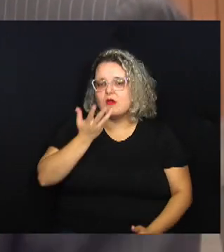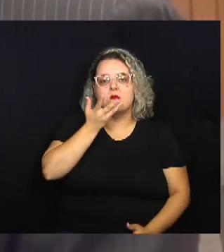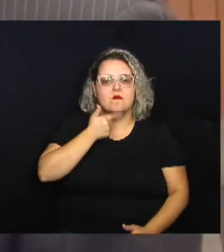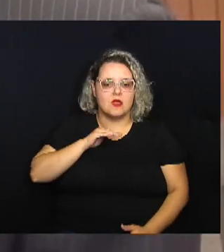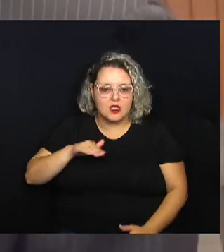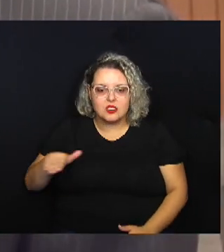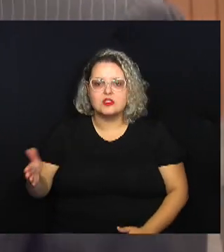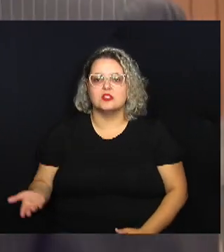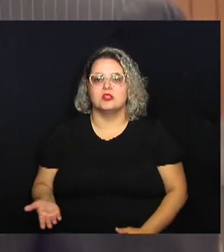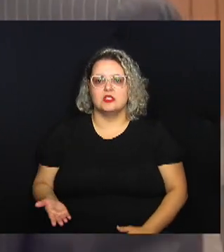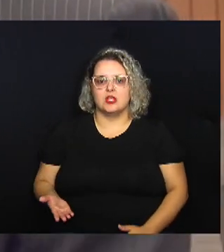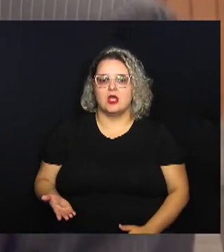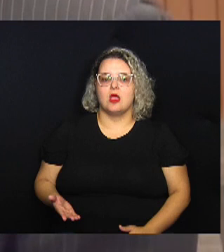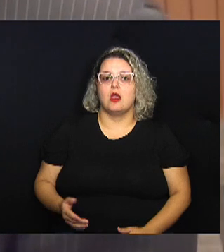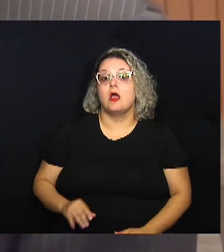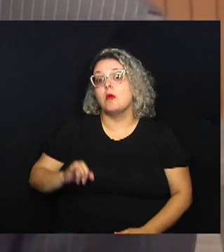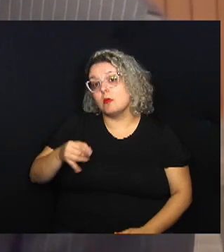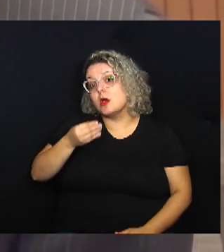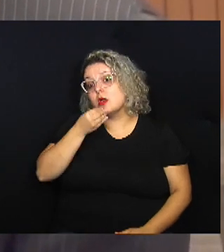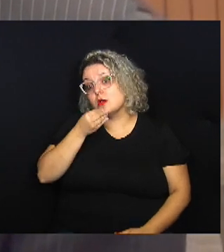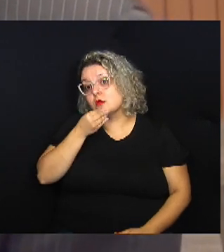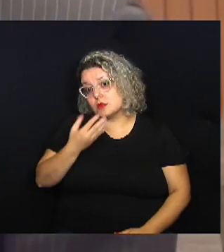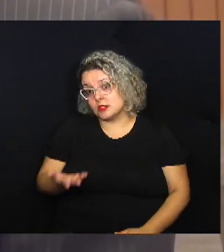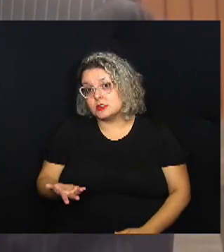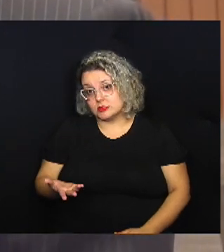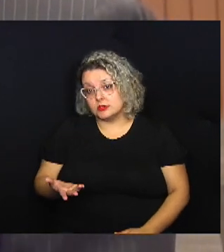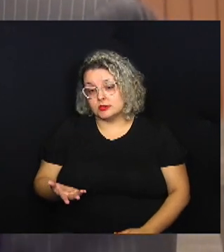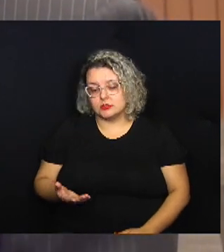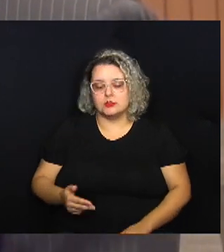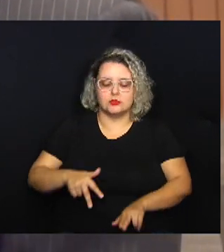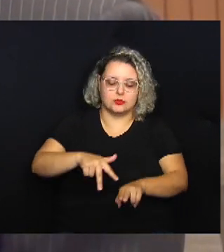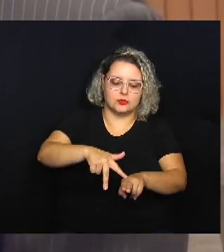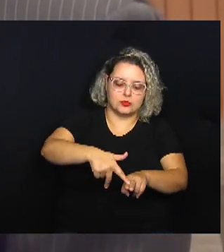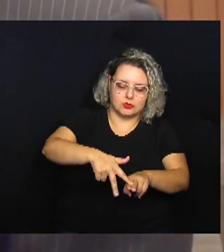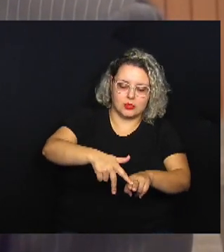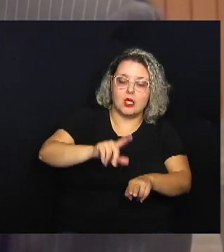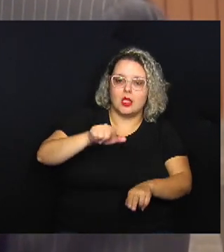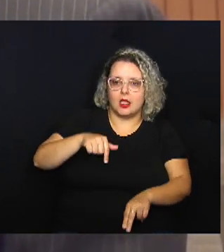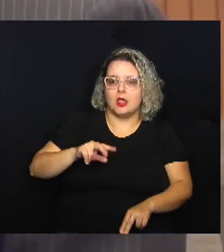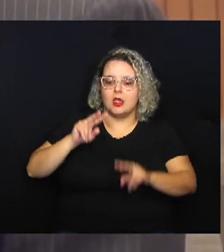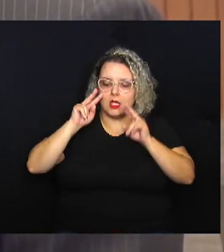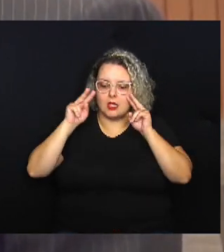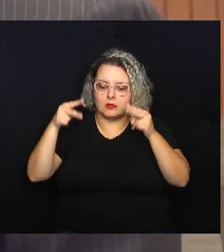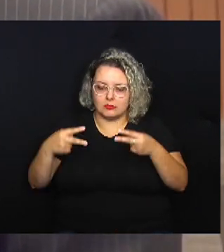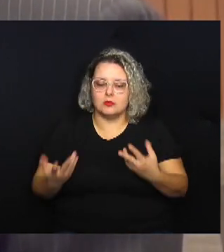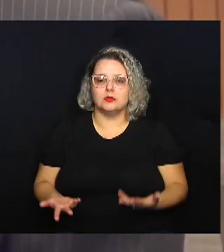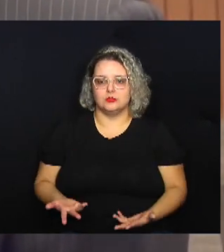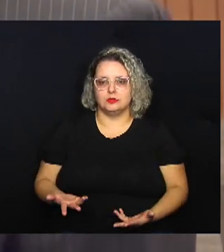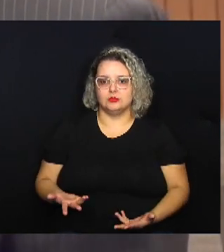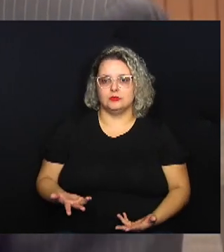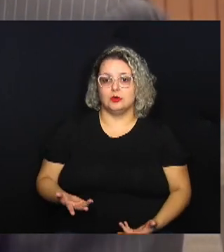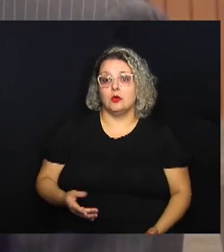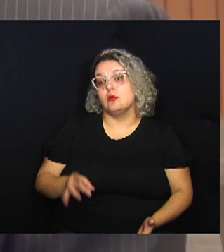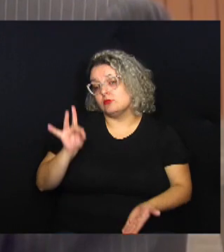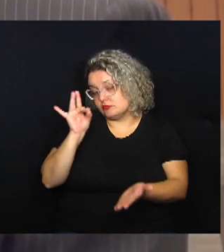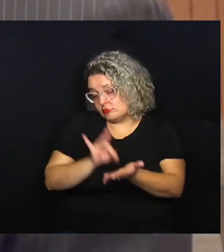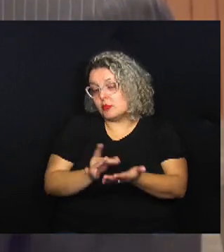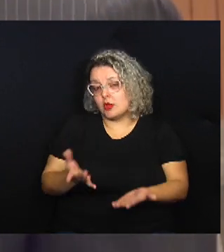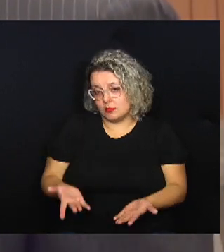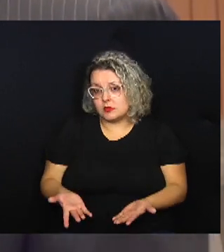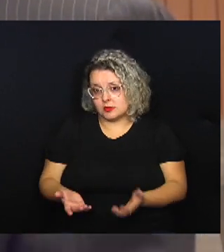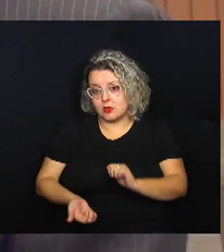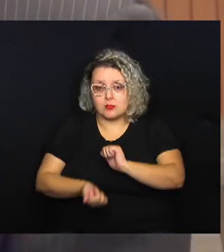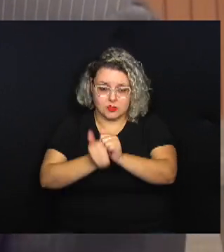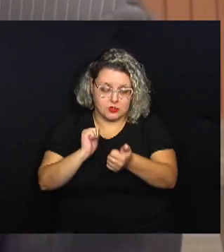aproveitando este momento e sempre praticando o skate então hoje ele é reconhecido como esporte de forma oficial e temos que